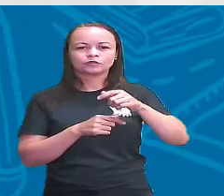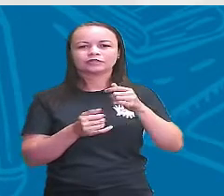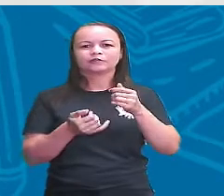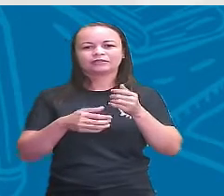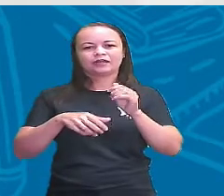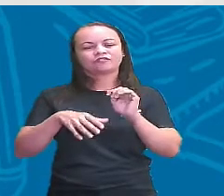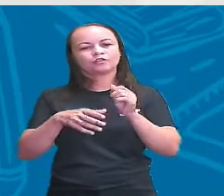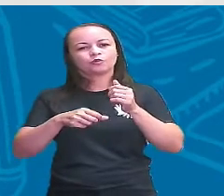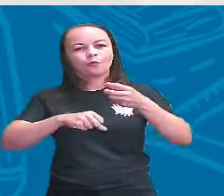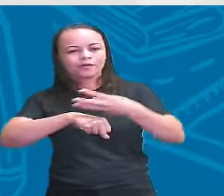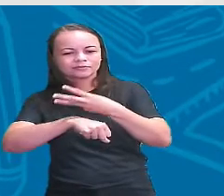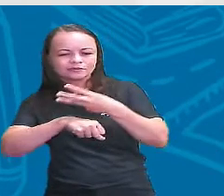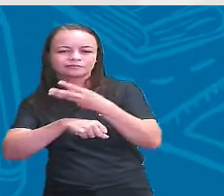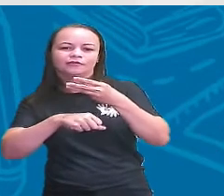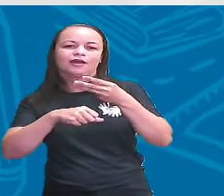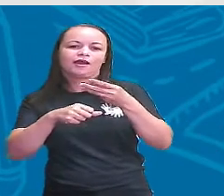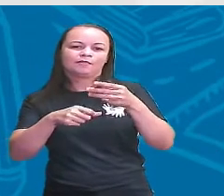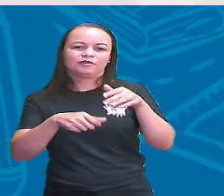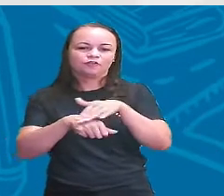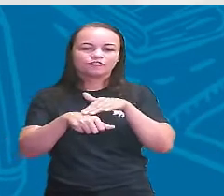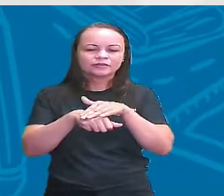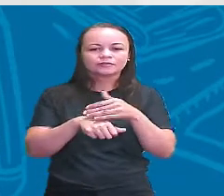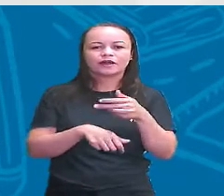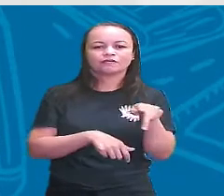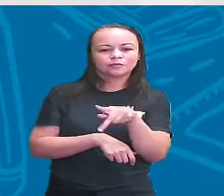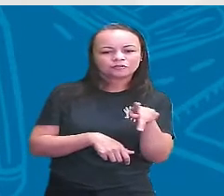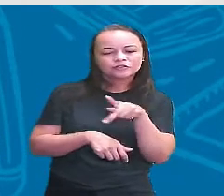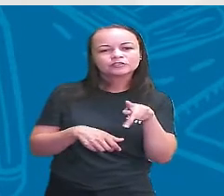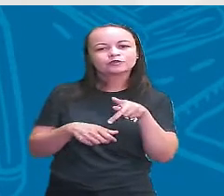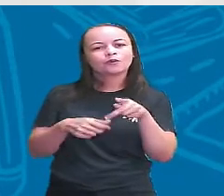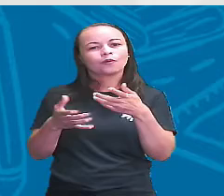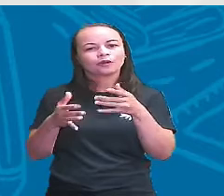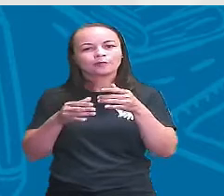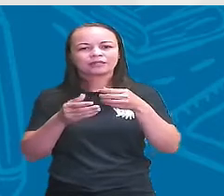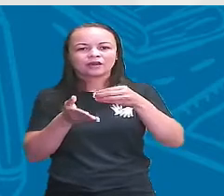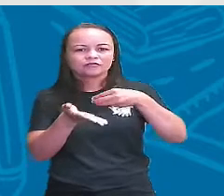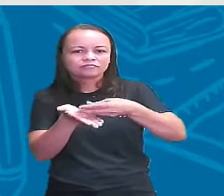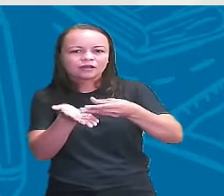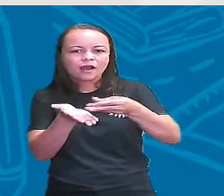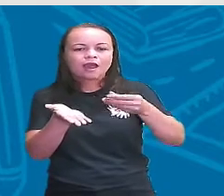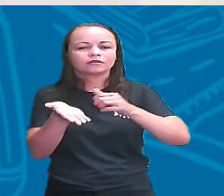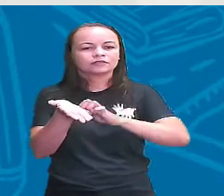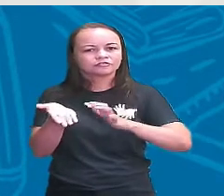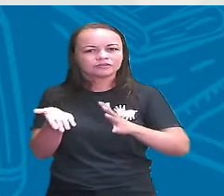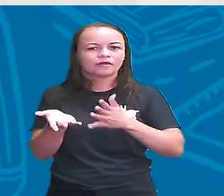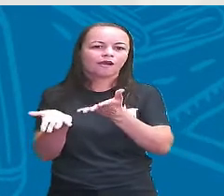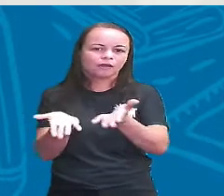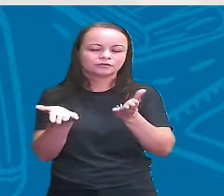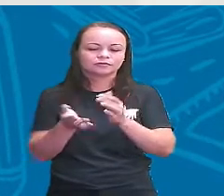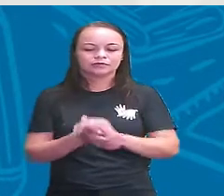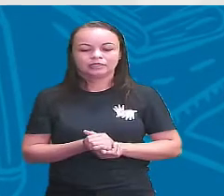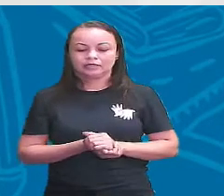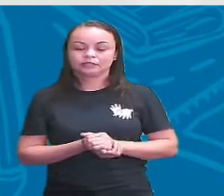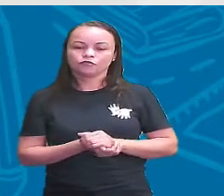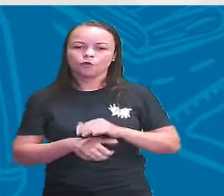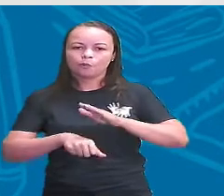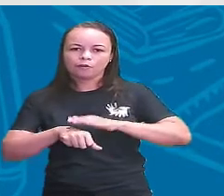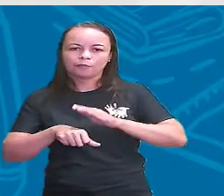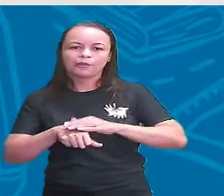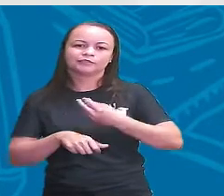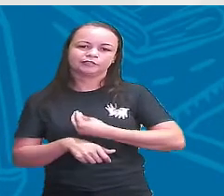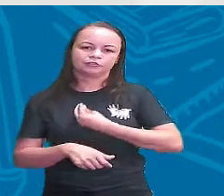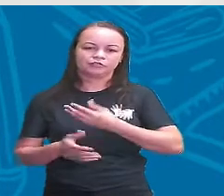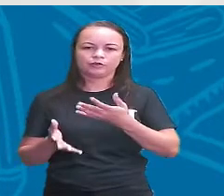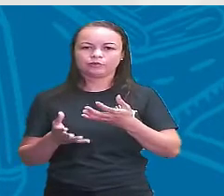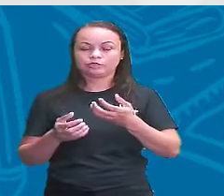ver sua professora, falar, certo? Então, assim, a internet ela foi crucial no momento que a gente viveu. A gente não podia estar aglomerando, a